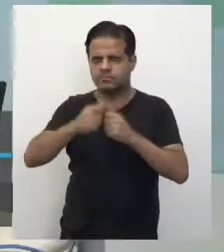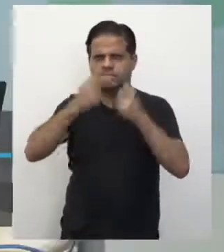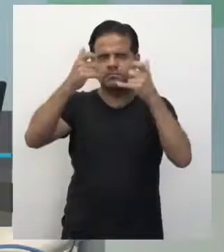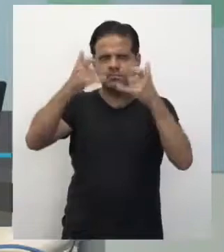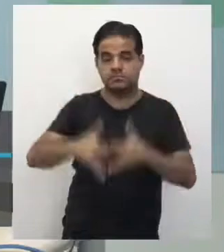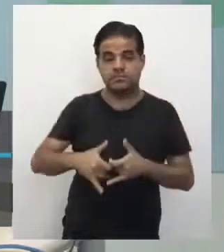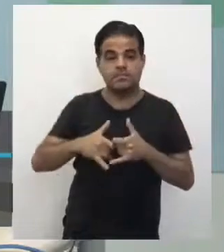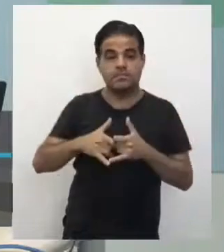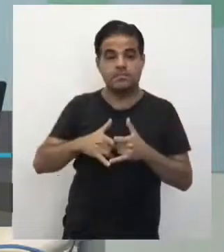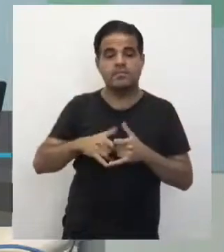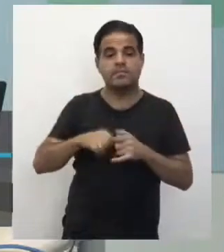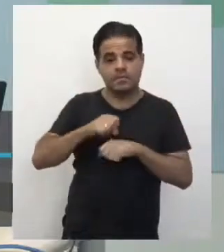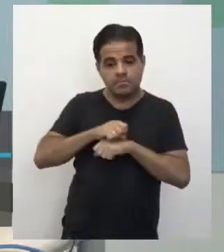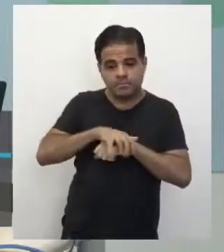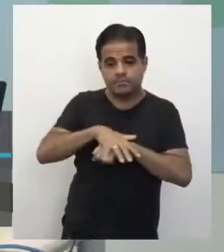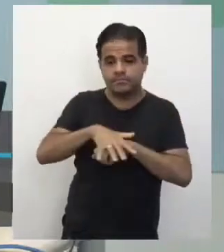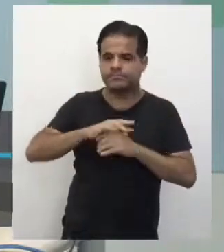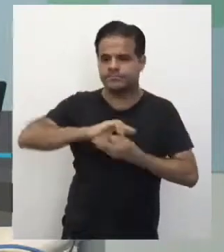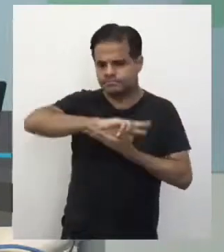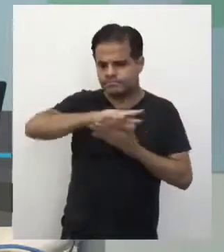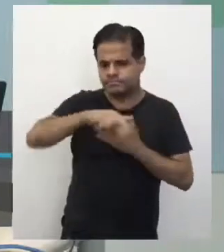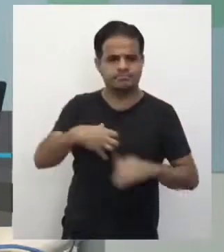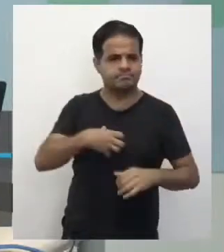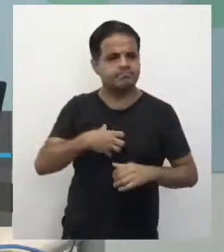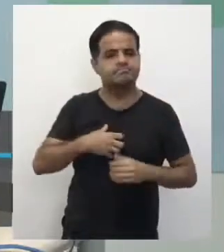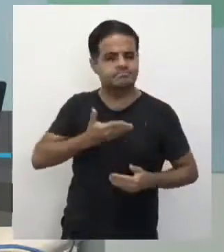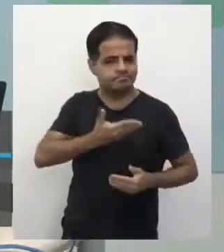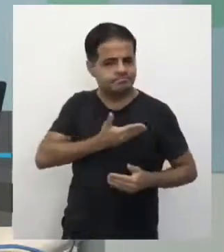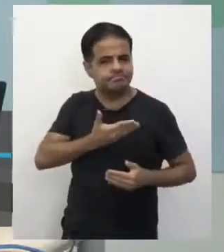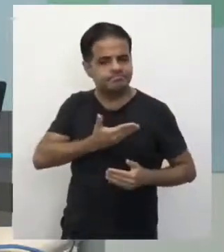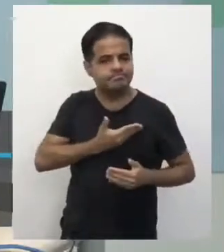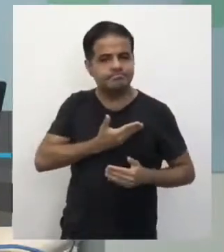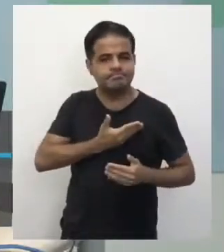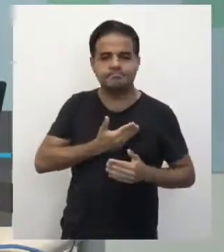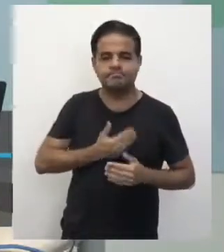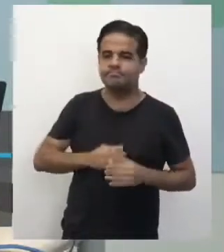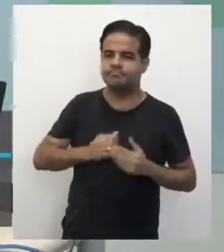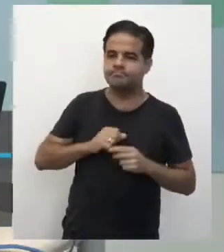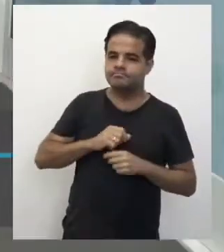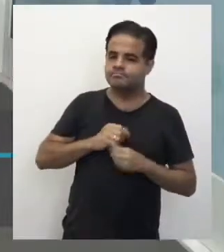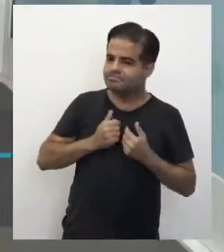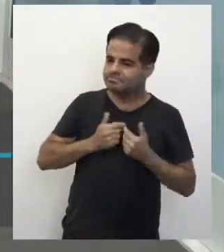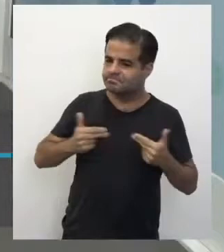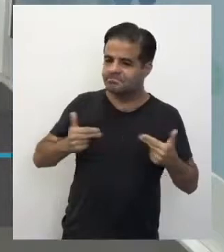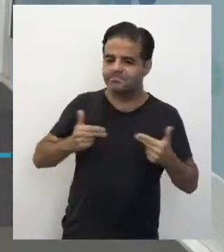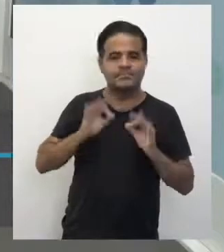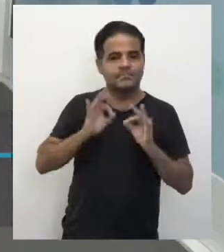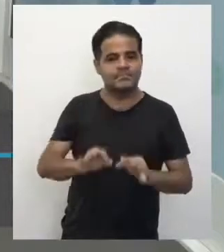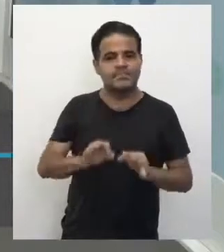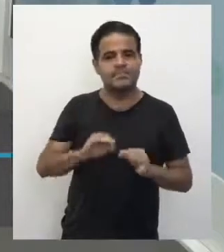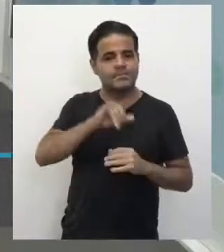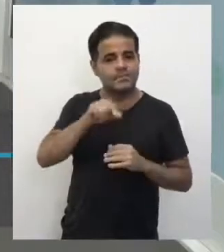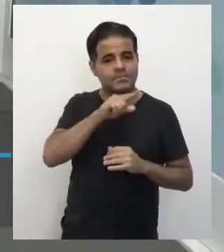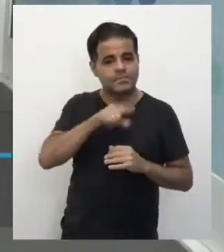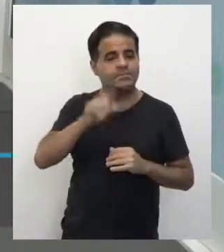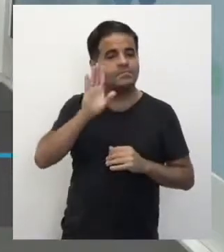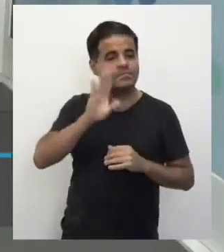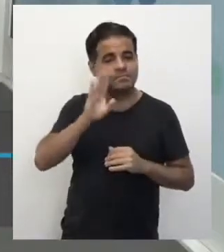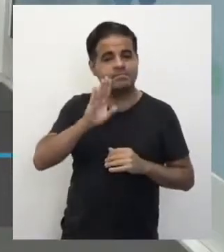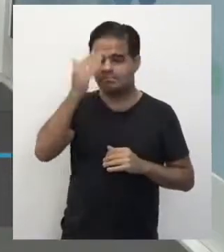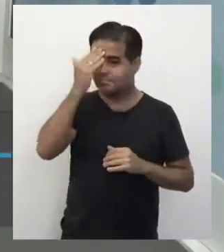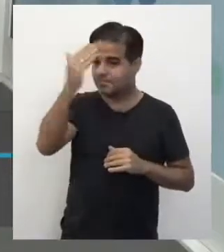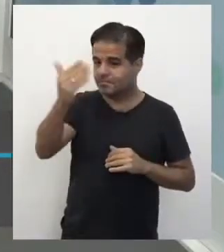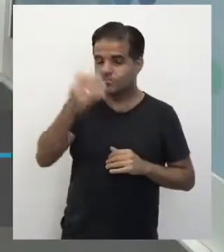uma raiz, literalmente, de personalidade amigável e desnaturalizada. Interessante, hein, João? Bacana. Muito